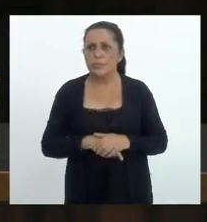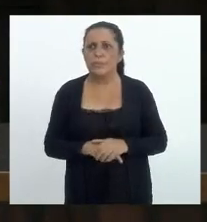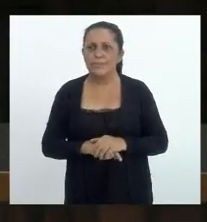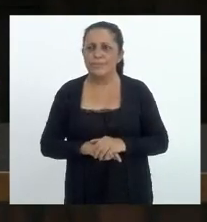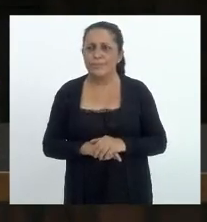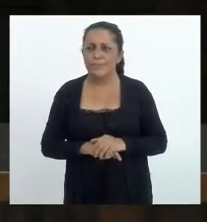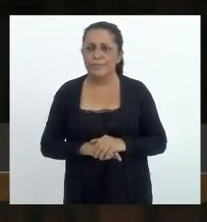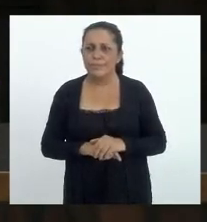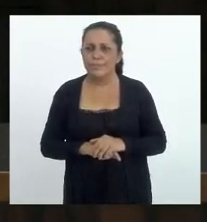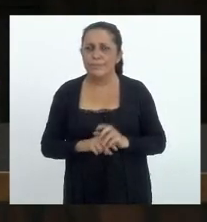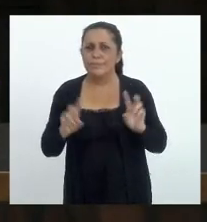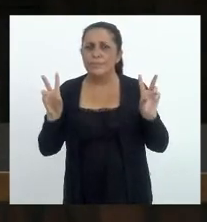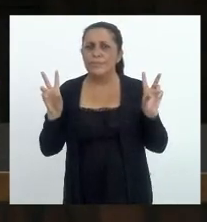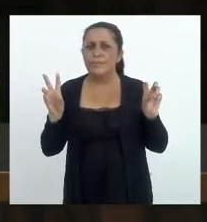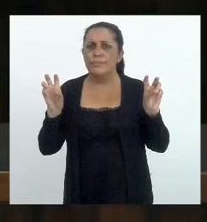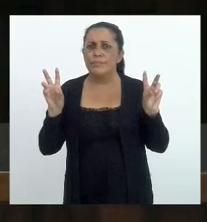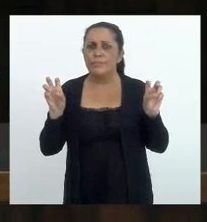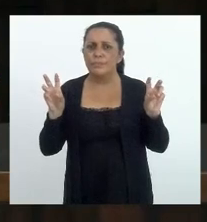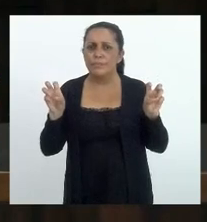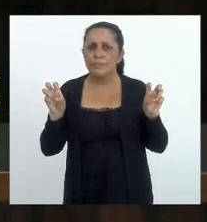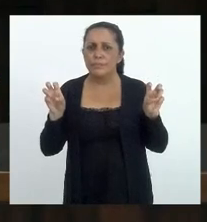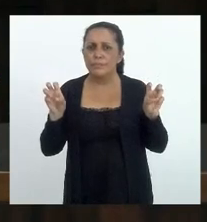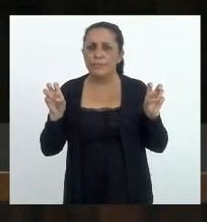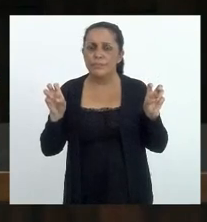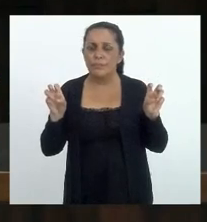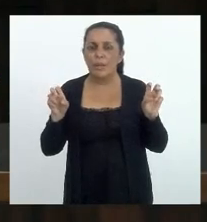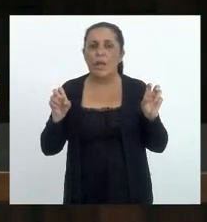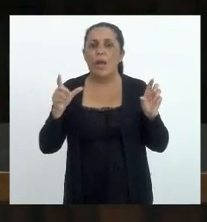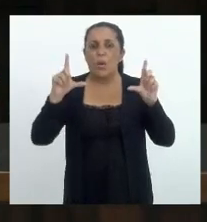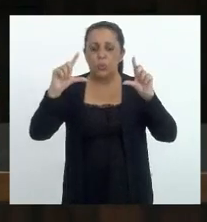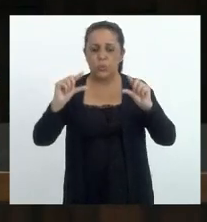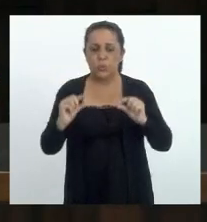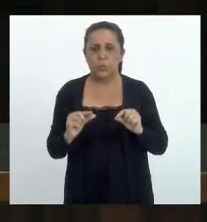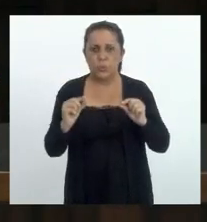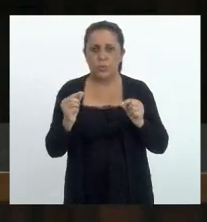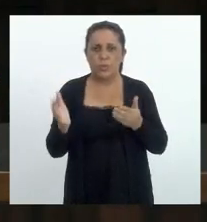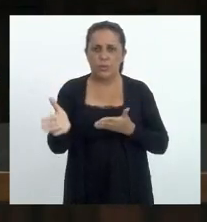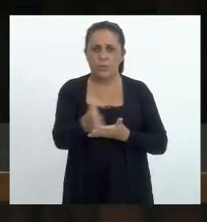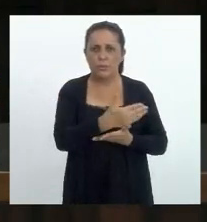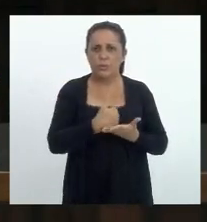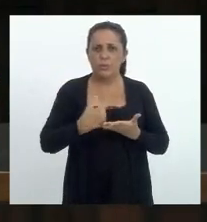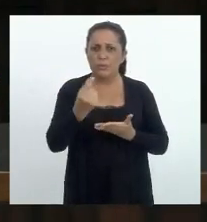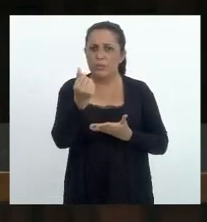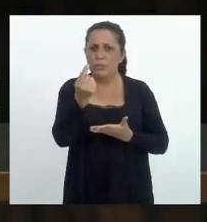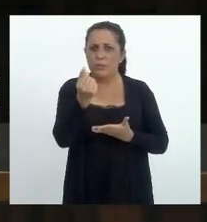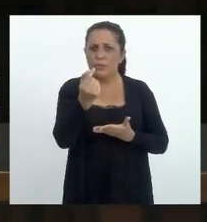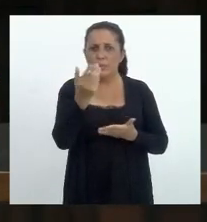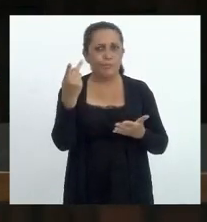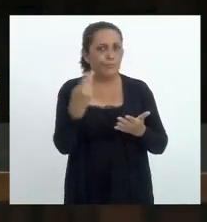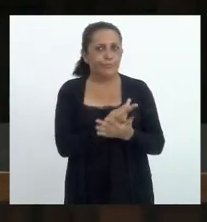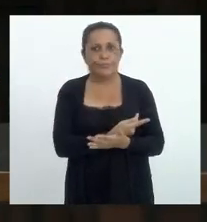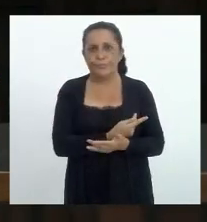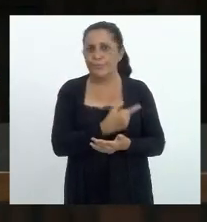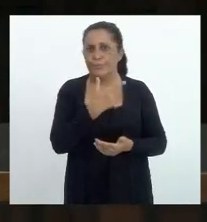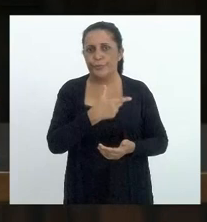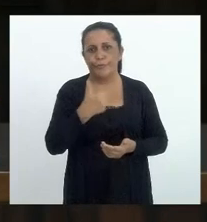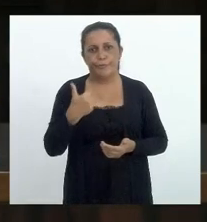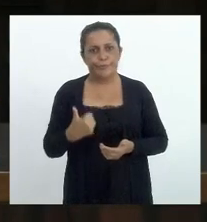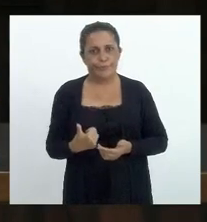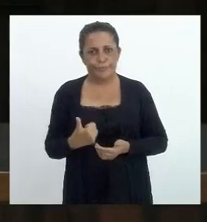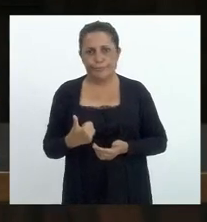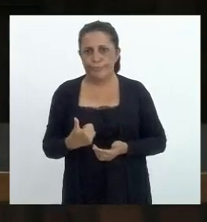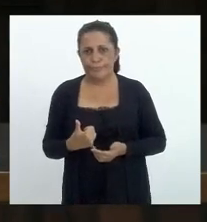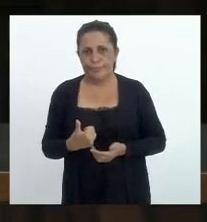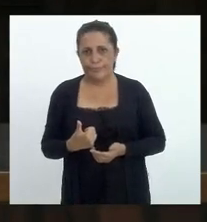sobre as quedas sucessivas de arrecadação, que não ocorreu em 21, que